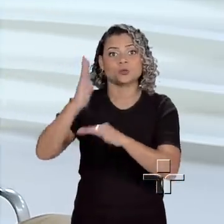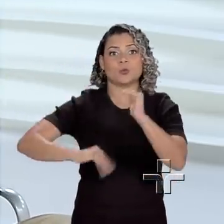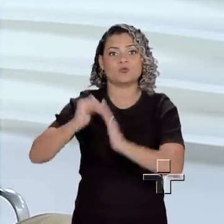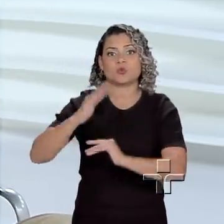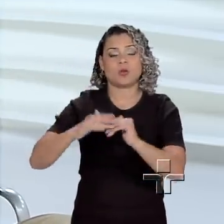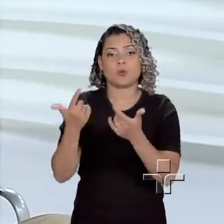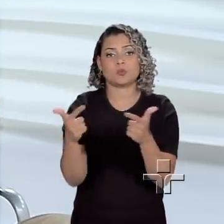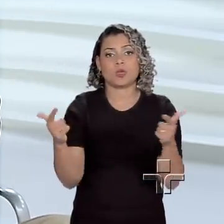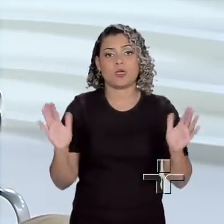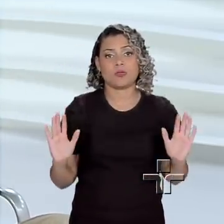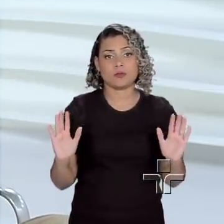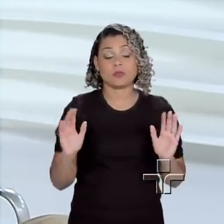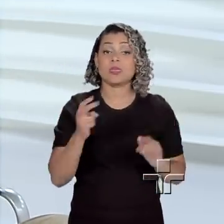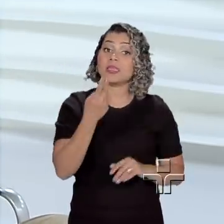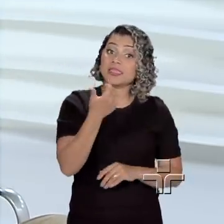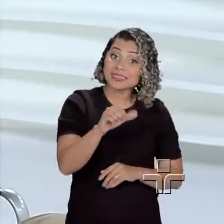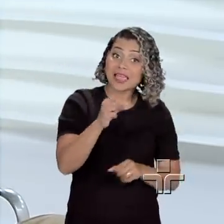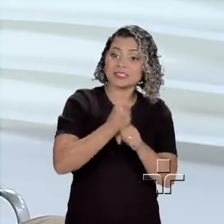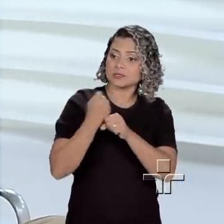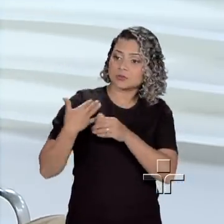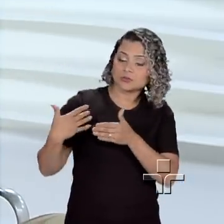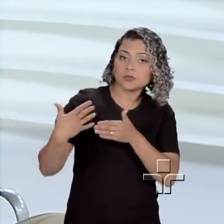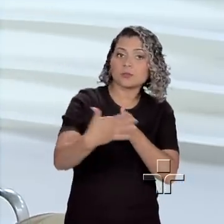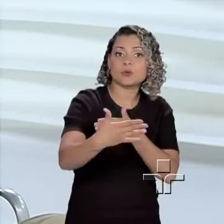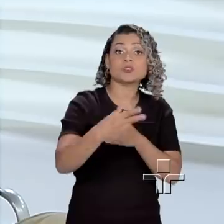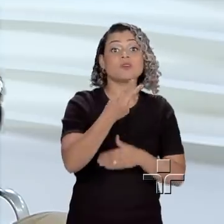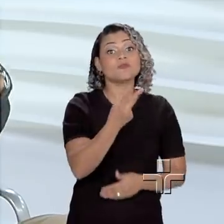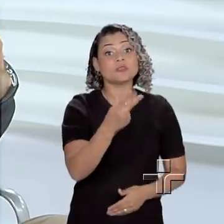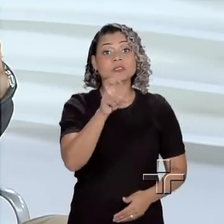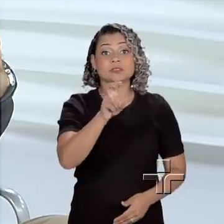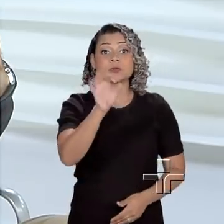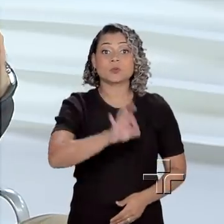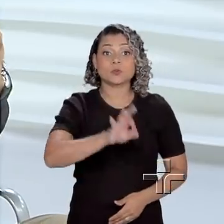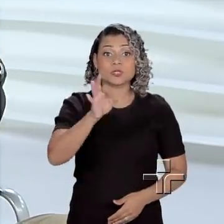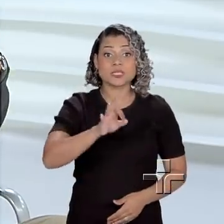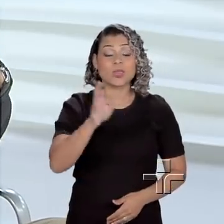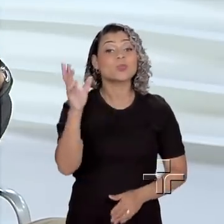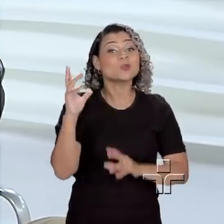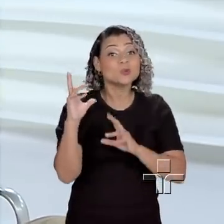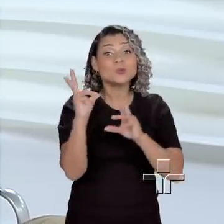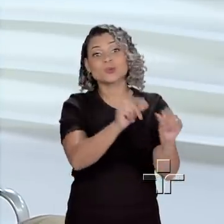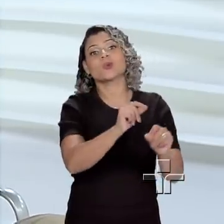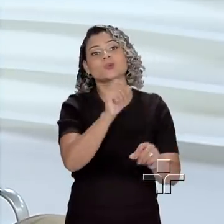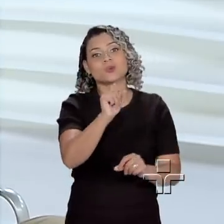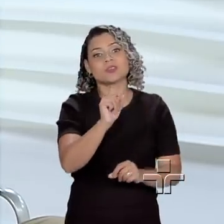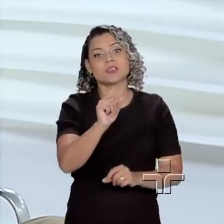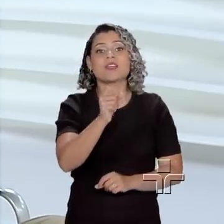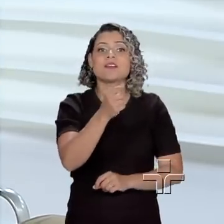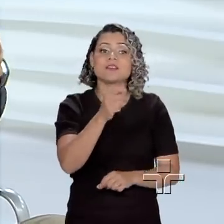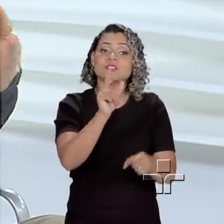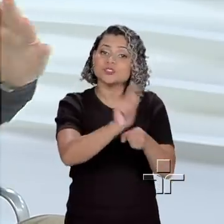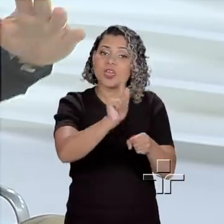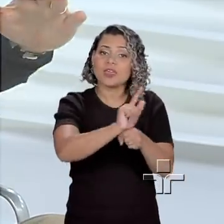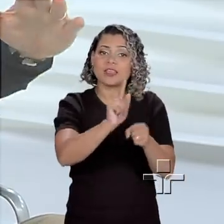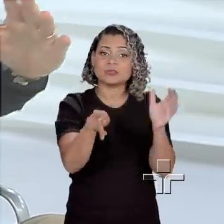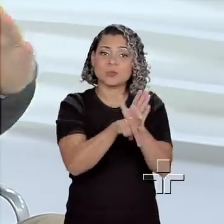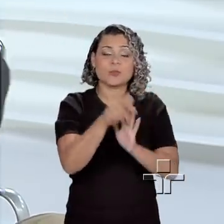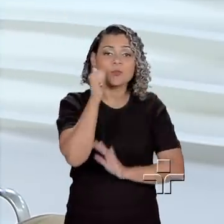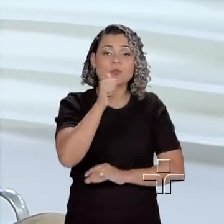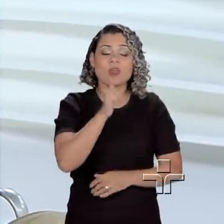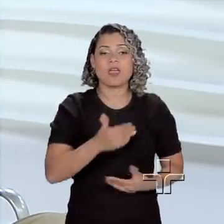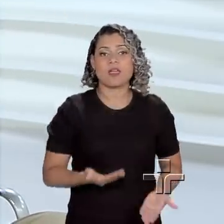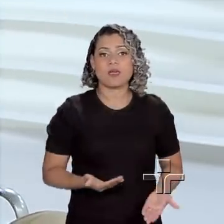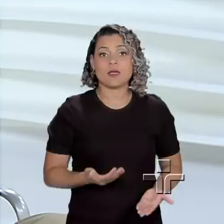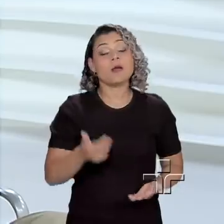de 10 anos, 25% de todos os gerentes são mulheres. Quer dizer, 5% se transforma em 25%. As mulheres têm uma